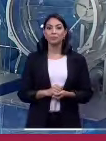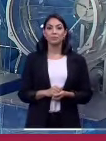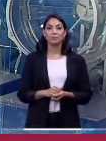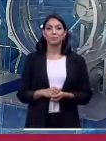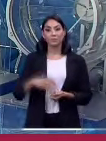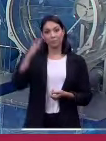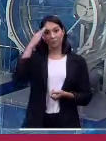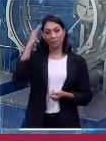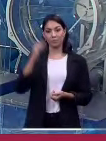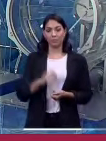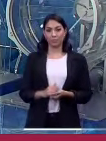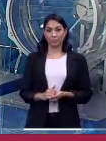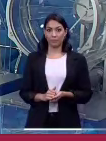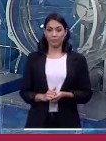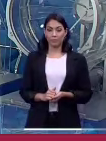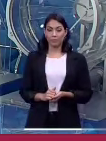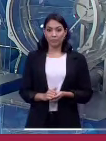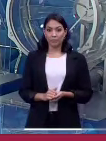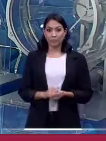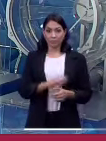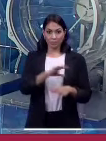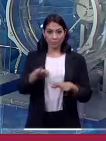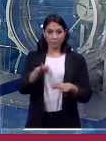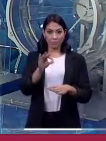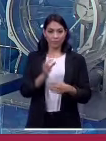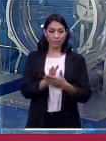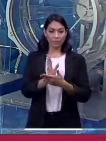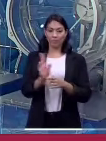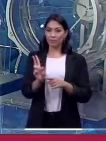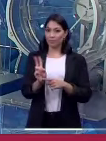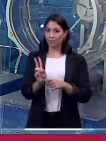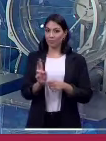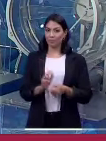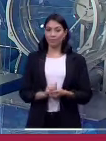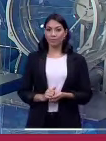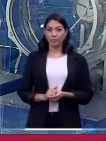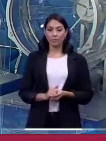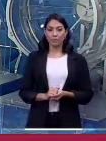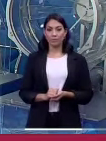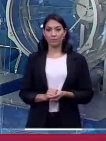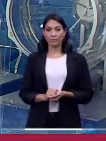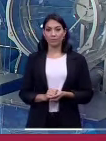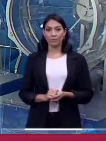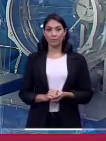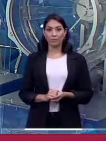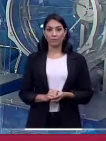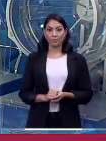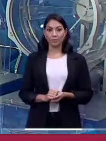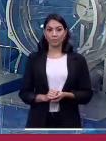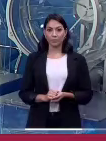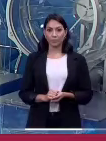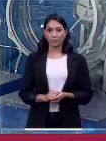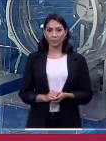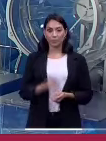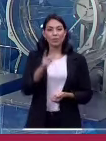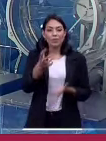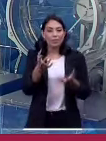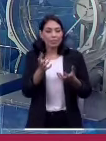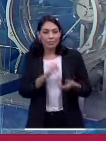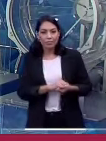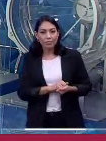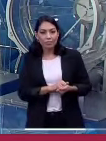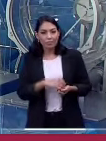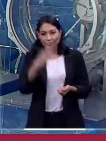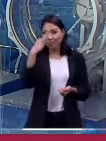confirmo. Obrigado. Sorteio realizado, validado pelas nossas auditoras populares. E aí, era o que você